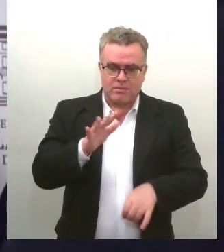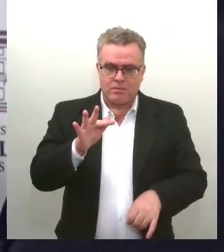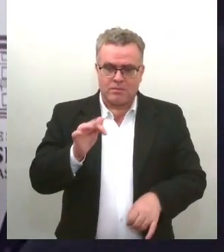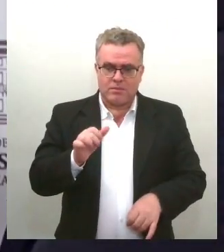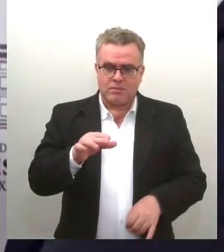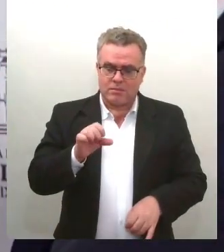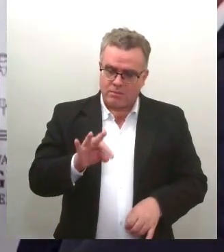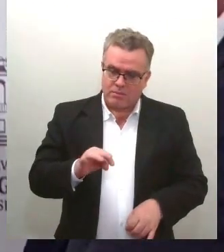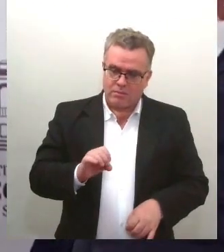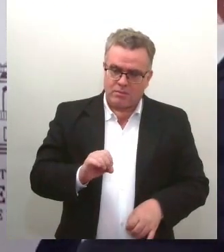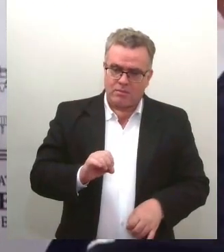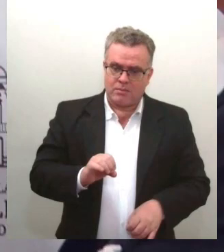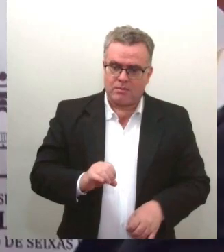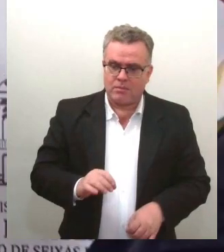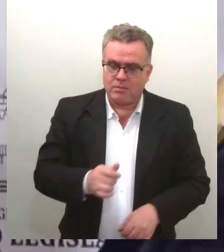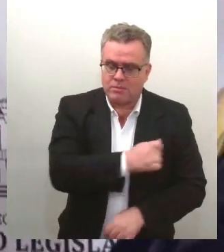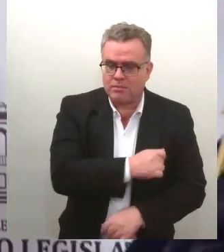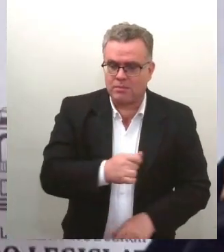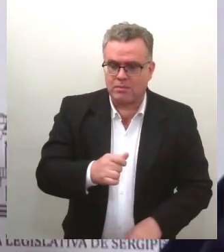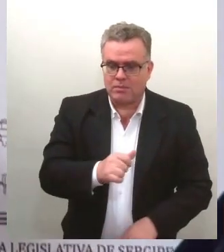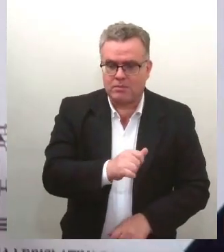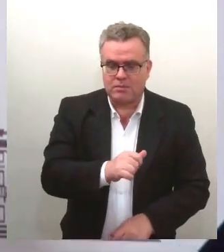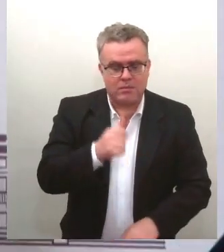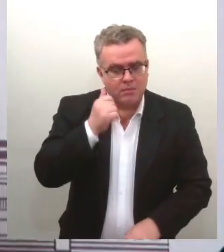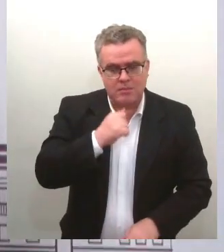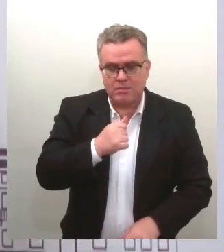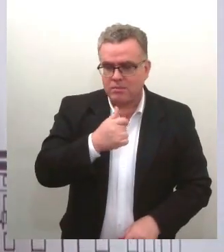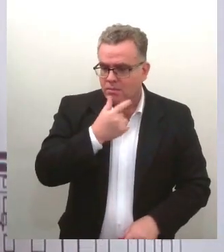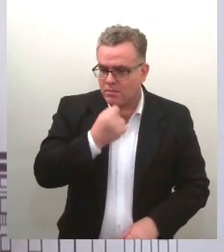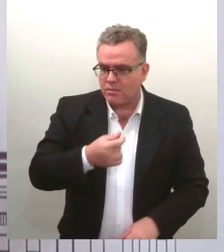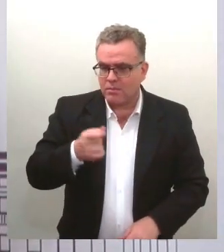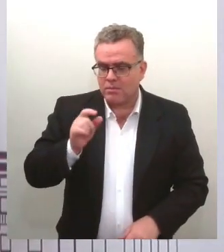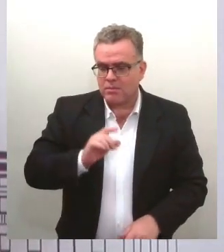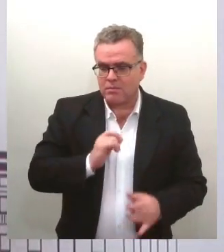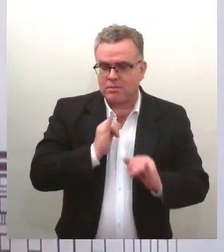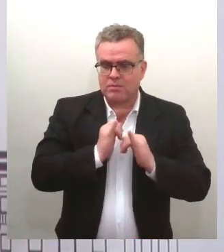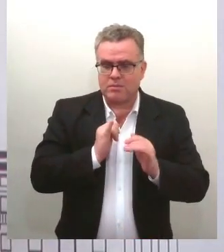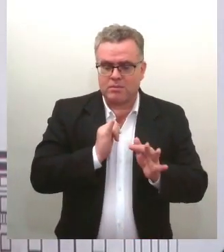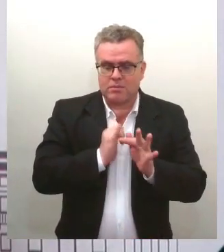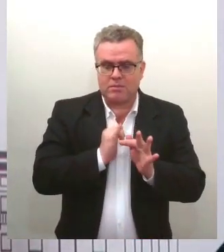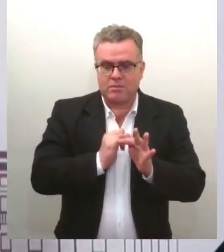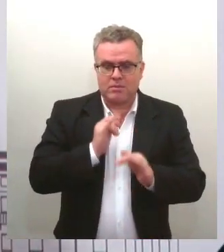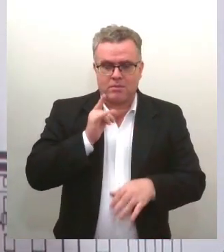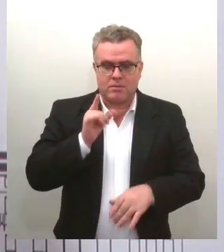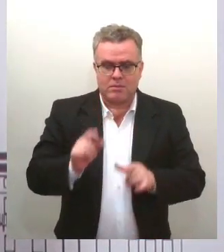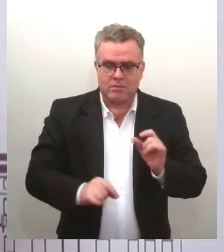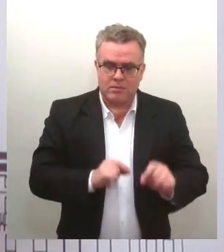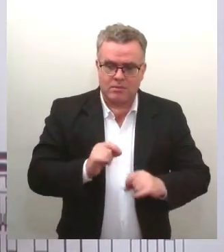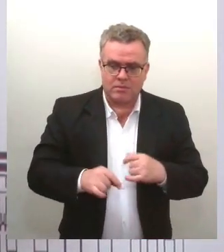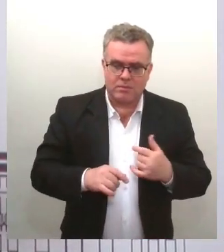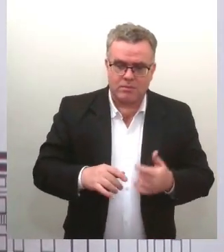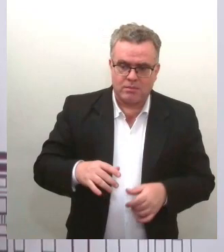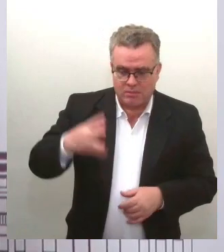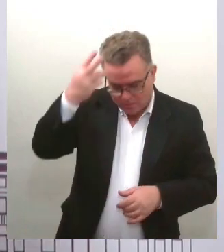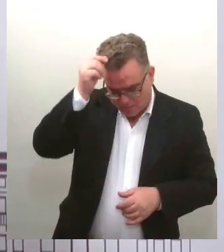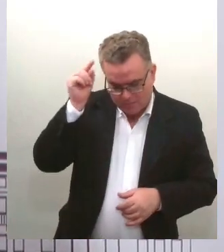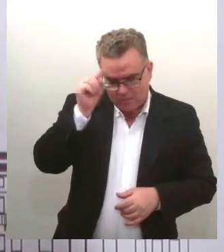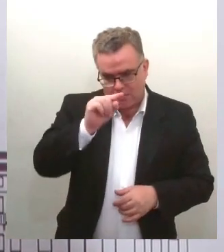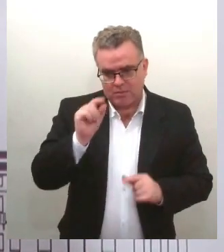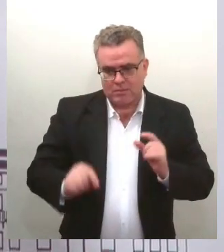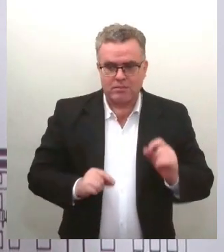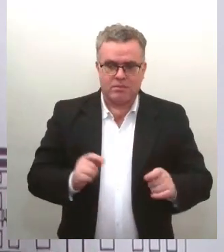IFES, né, do Instituto Federal de Sergipe, lá do campus, né, de São Cristóvão, que eles relatam a falta